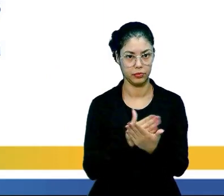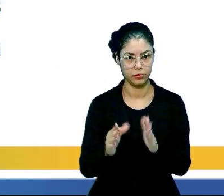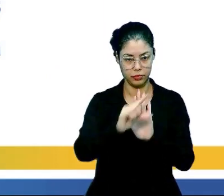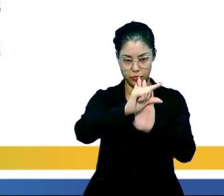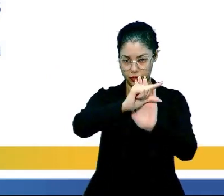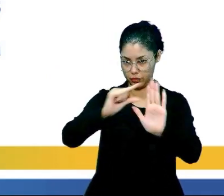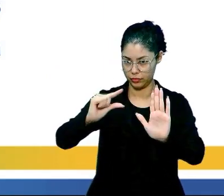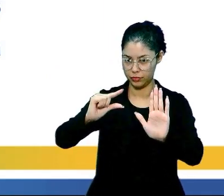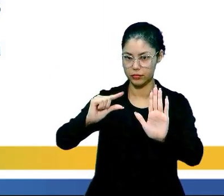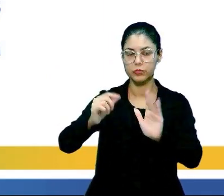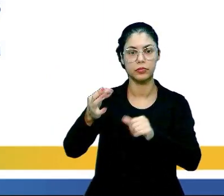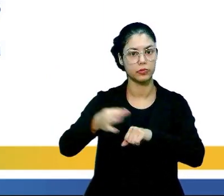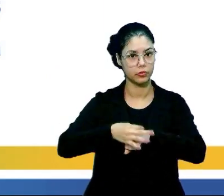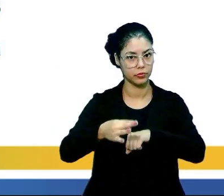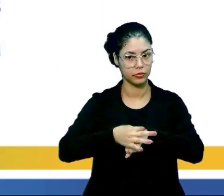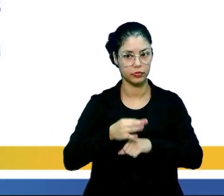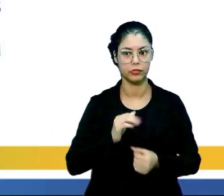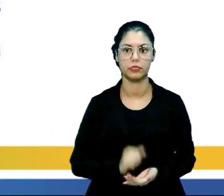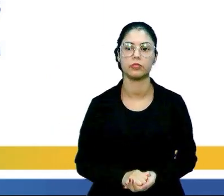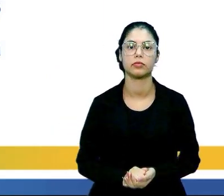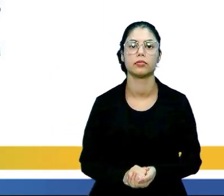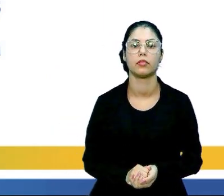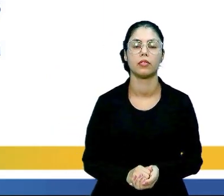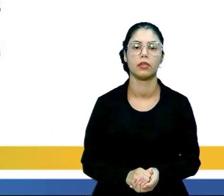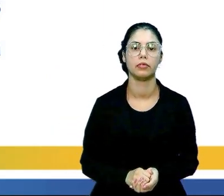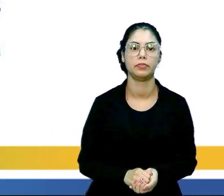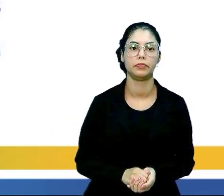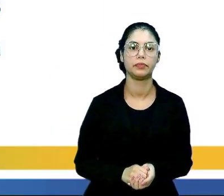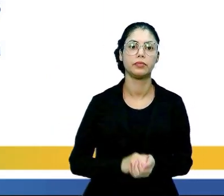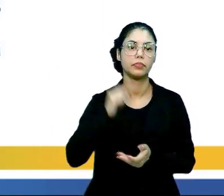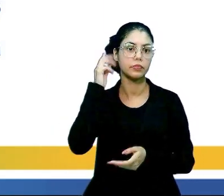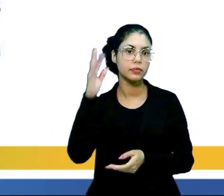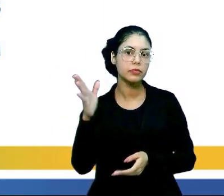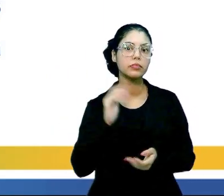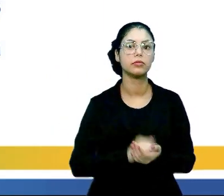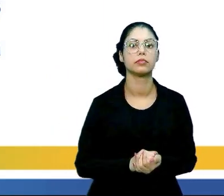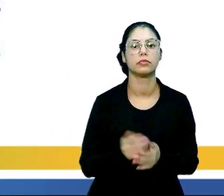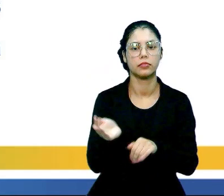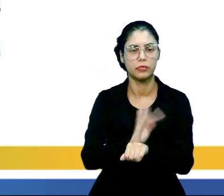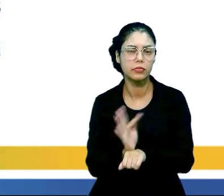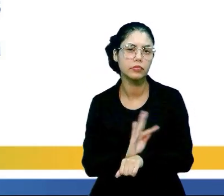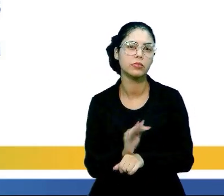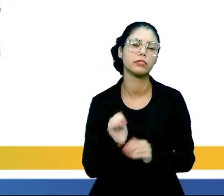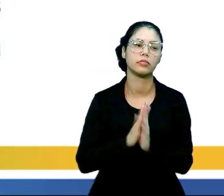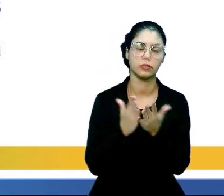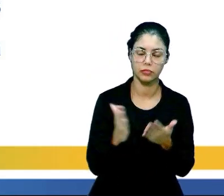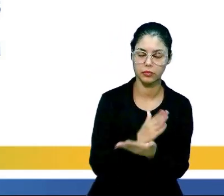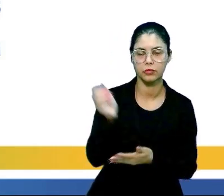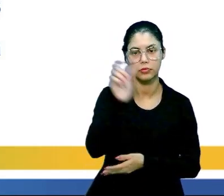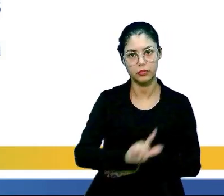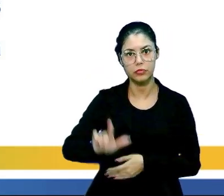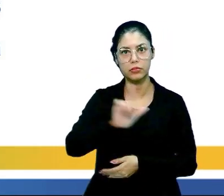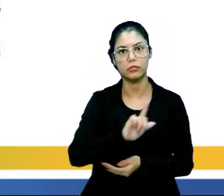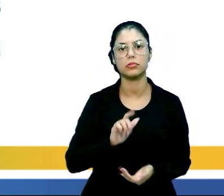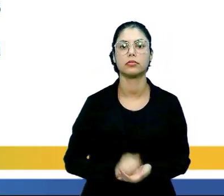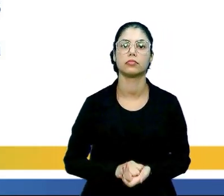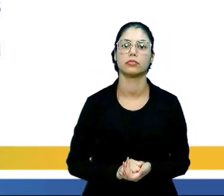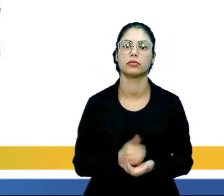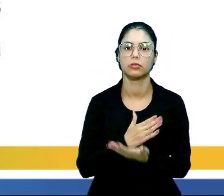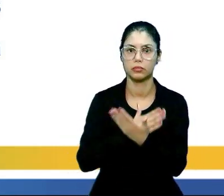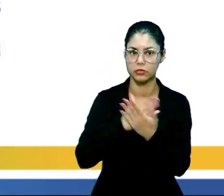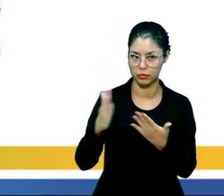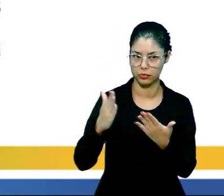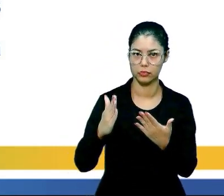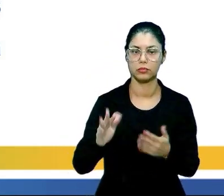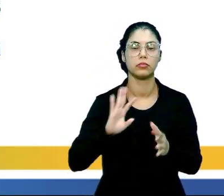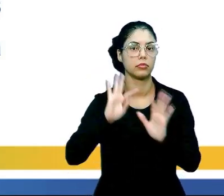da introdução, se vocês observarem essas alusões a filmes, obras literárias ou a séries, elas iniciam